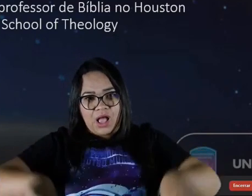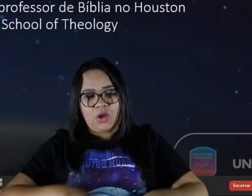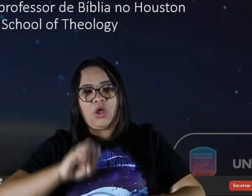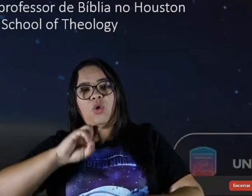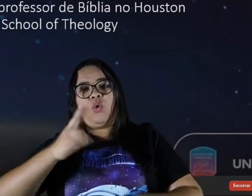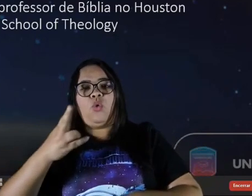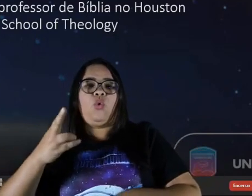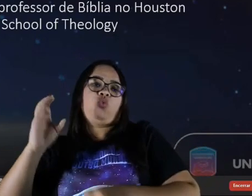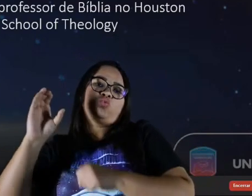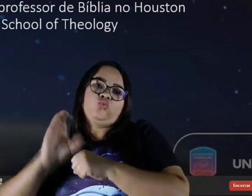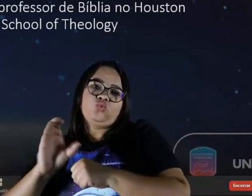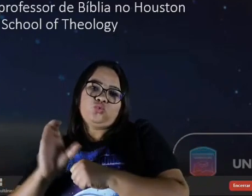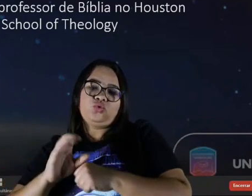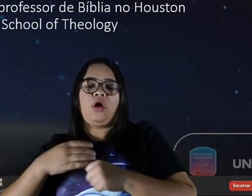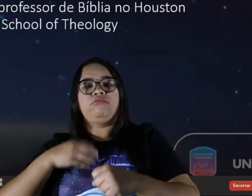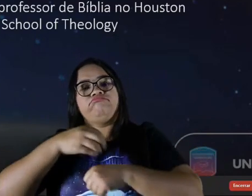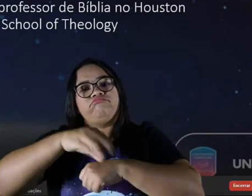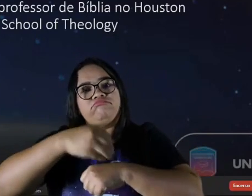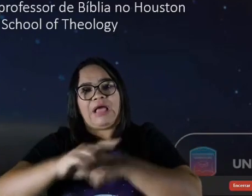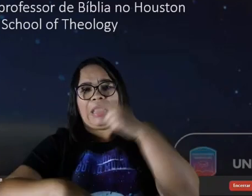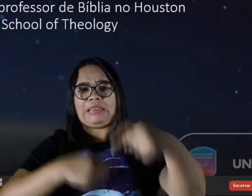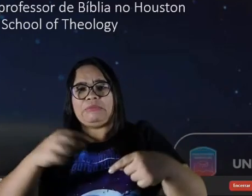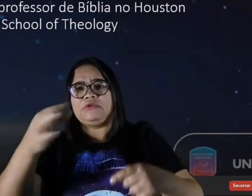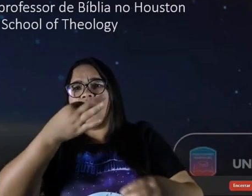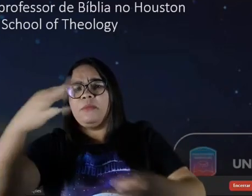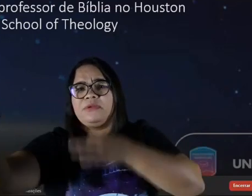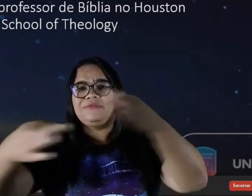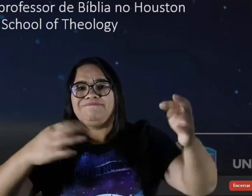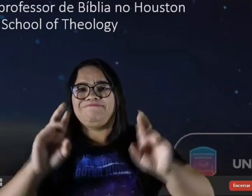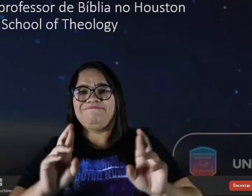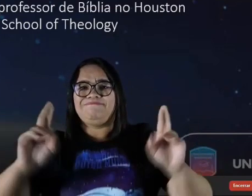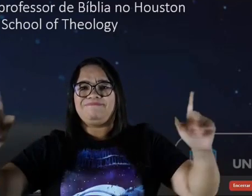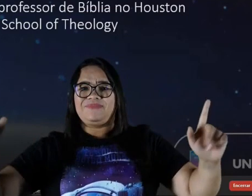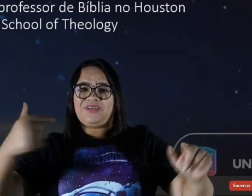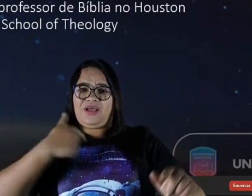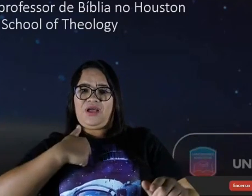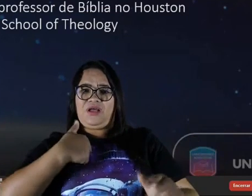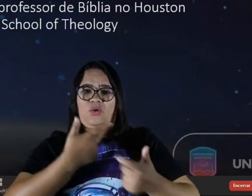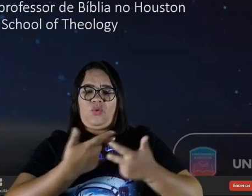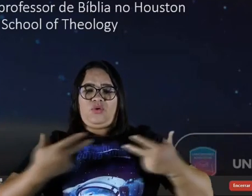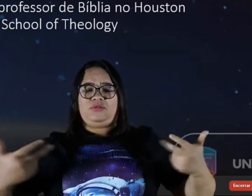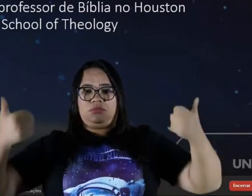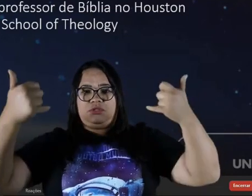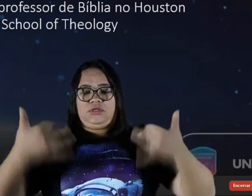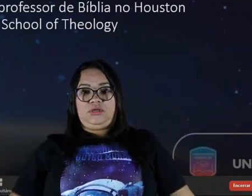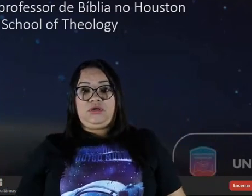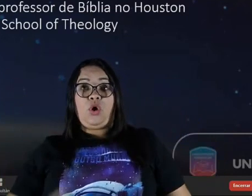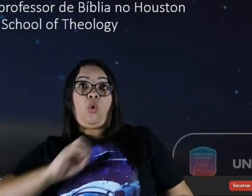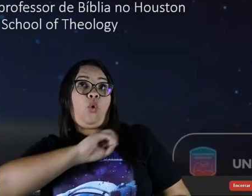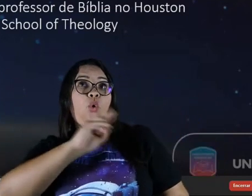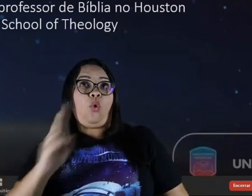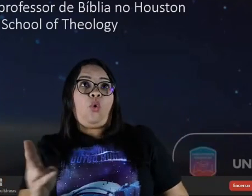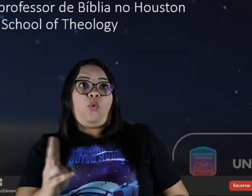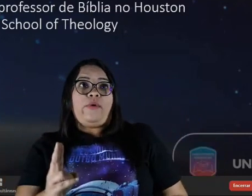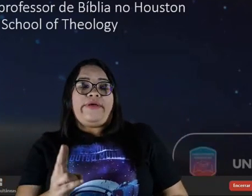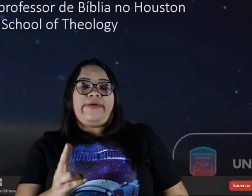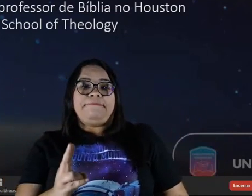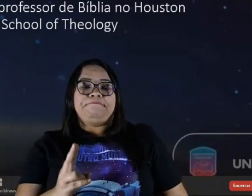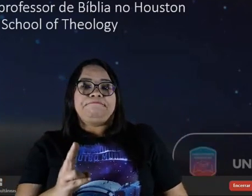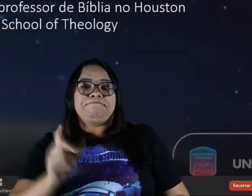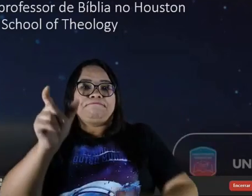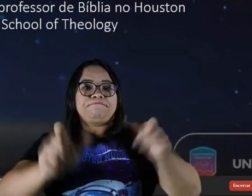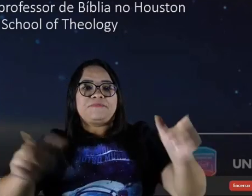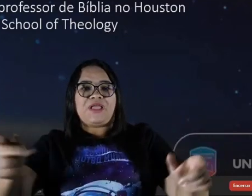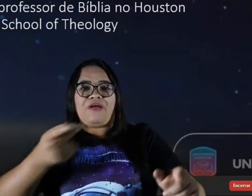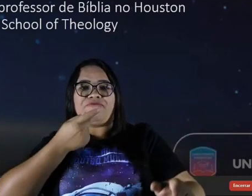está longe do que eu queria dizer. Muito longe. Ou coloca nas minhas palavras uma intenção que eu nunca tive.